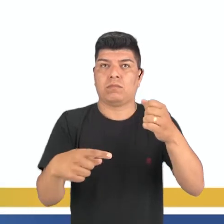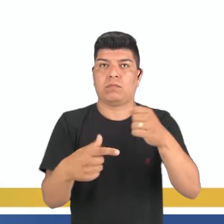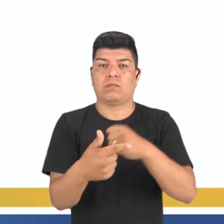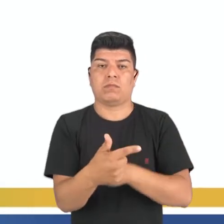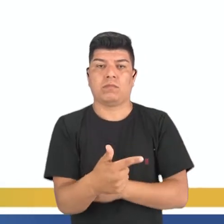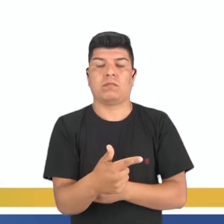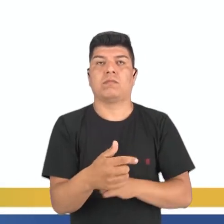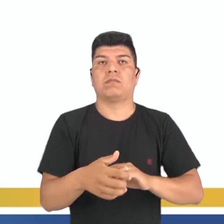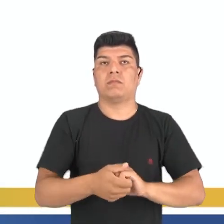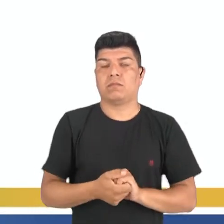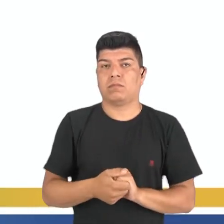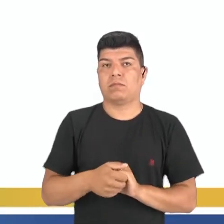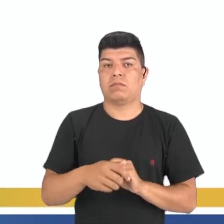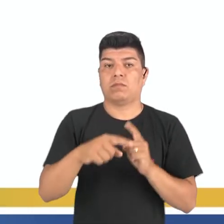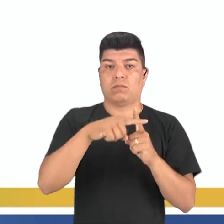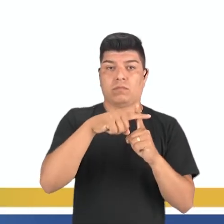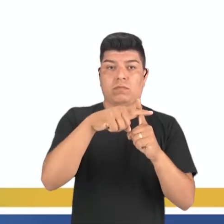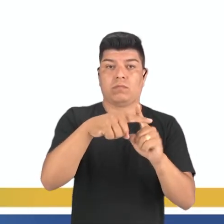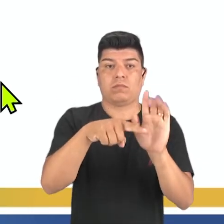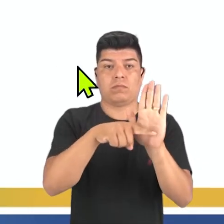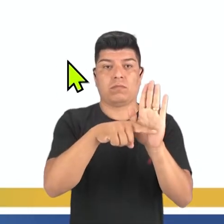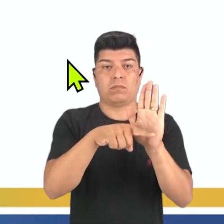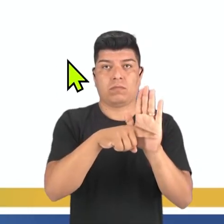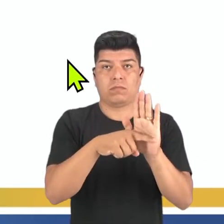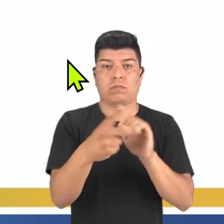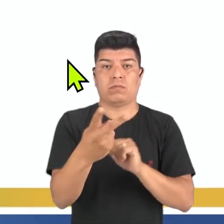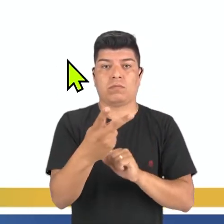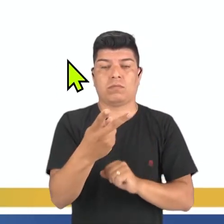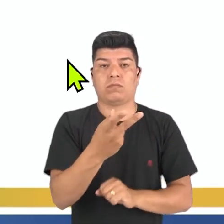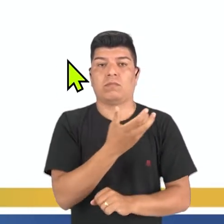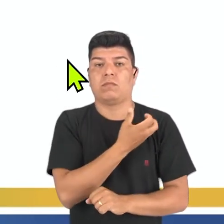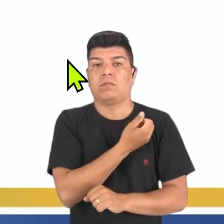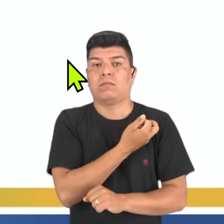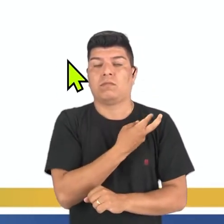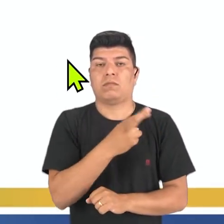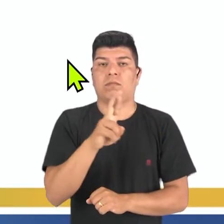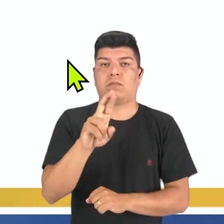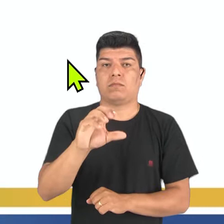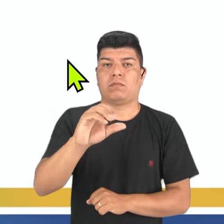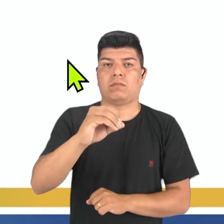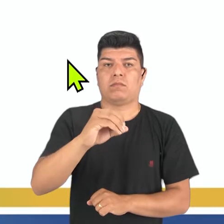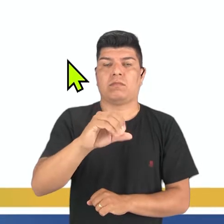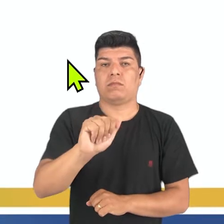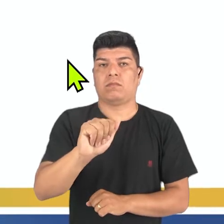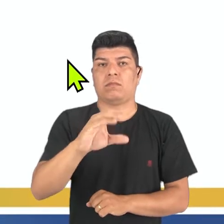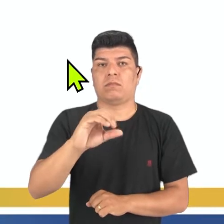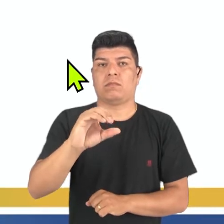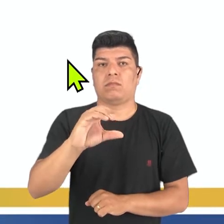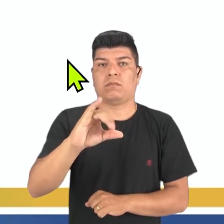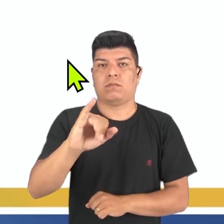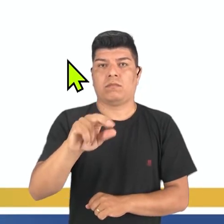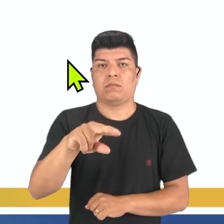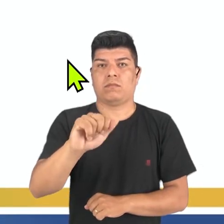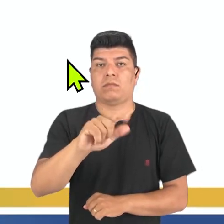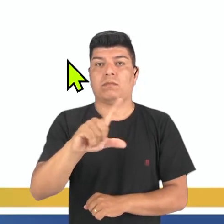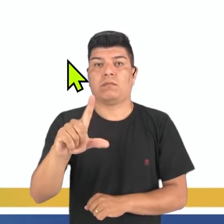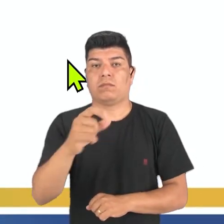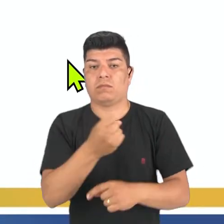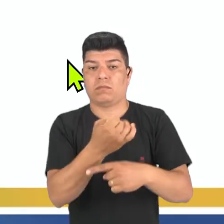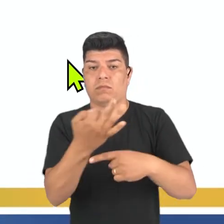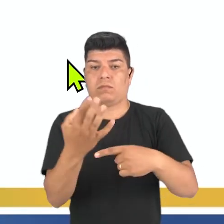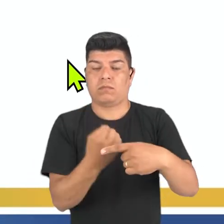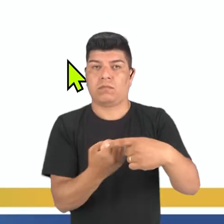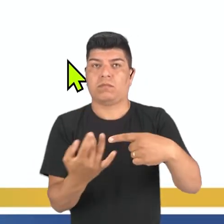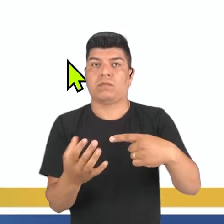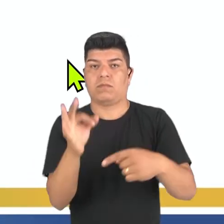gente executou uma adição e uma subtração de dois números racionais nas suas formas